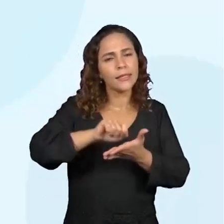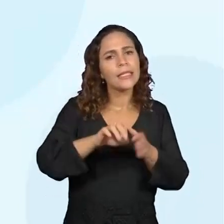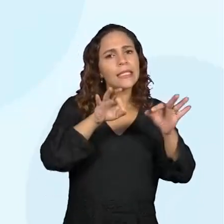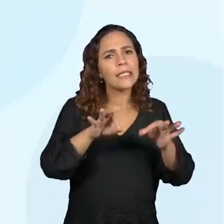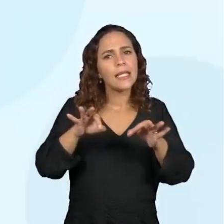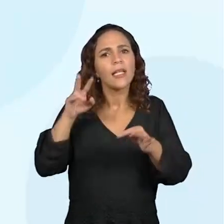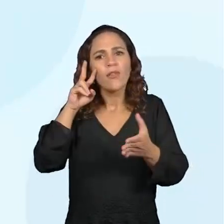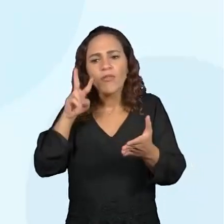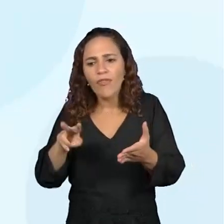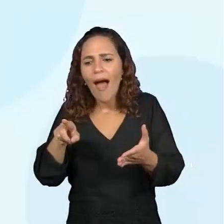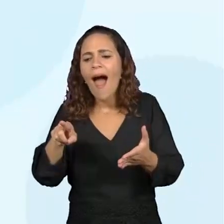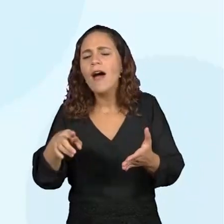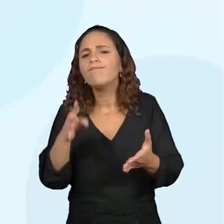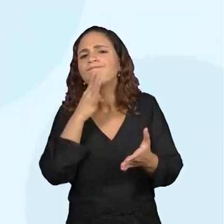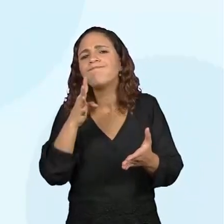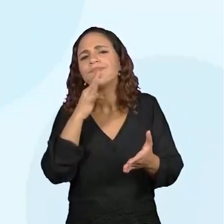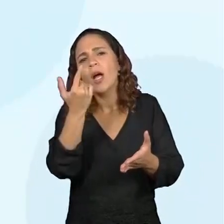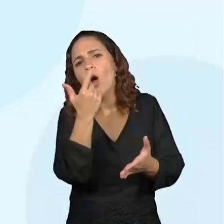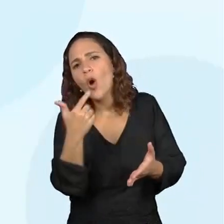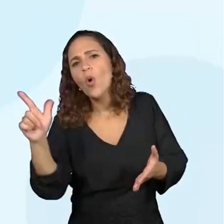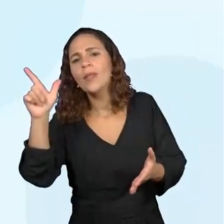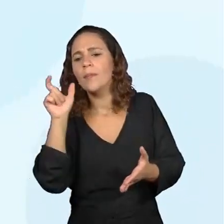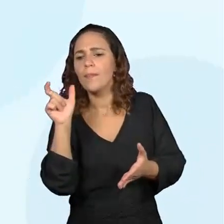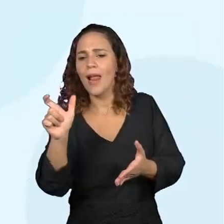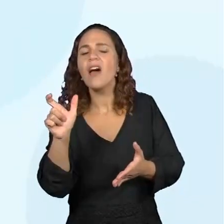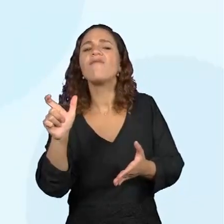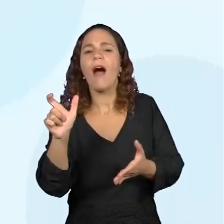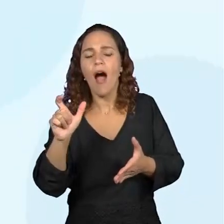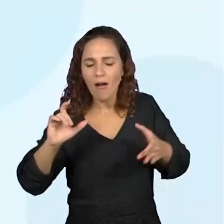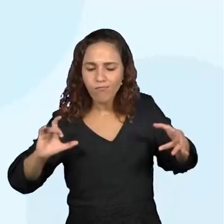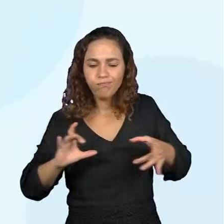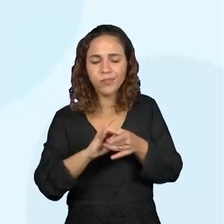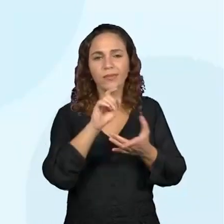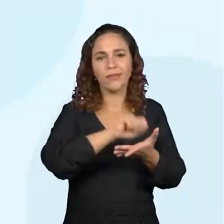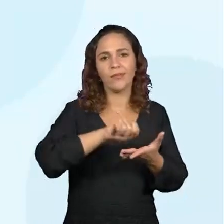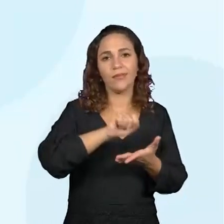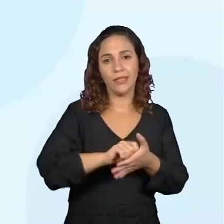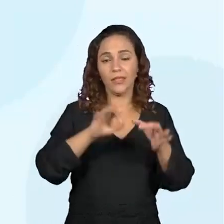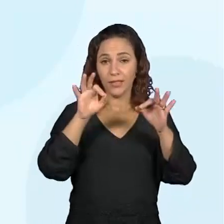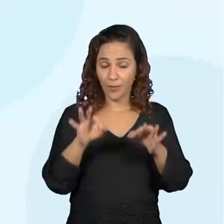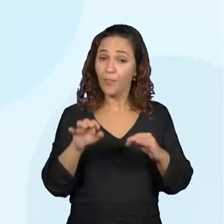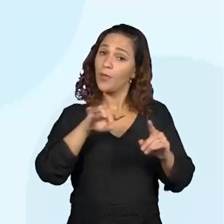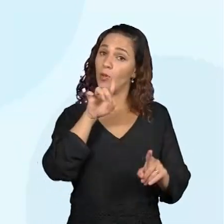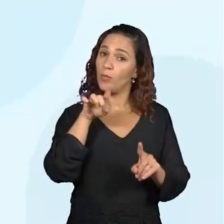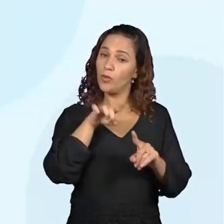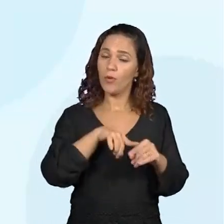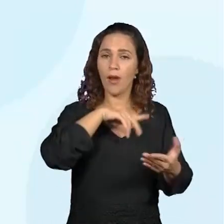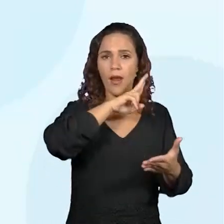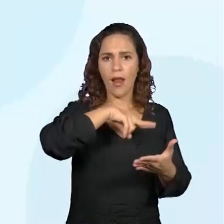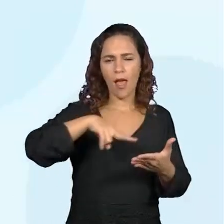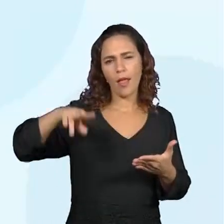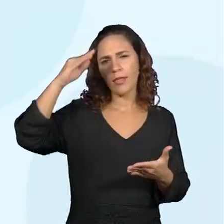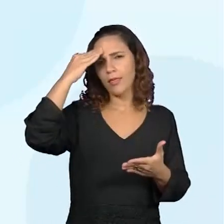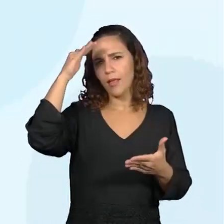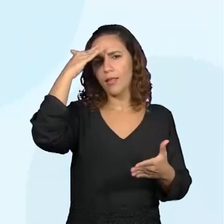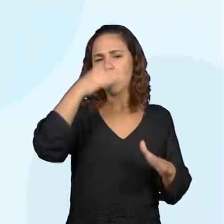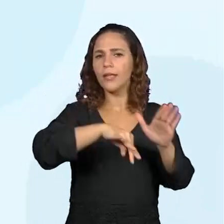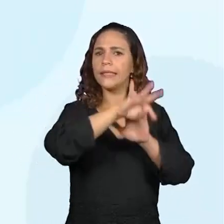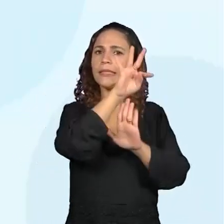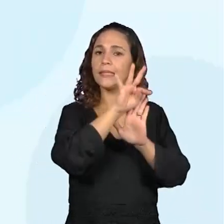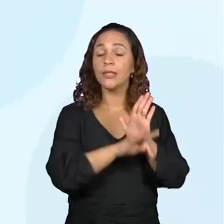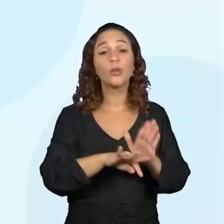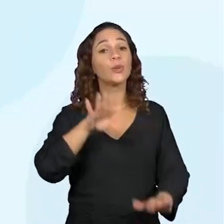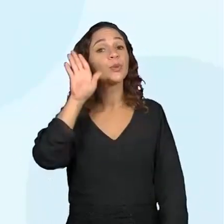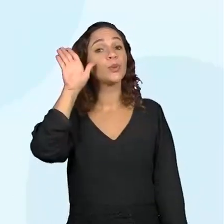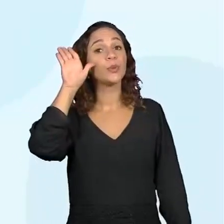palavras familiares e ou estáveis, com os objetivos de ler e compreender o texto de